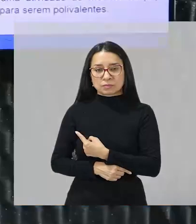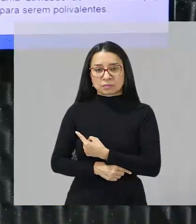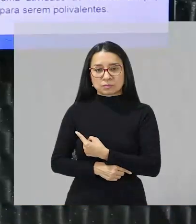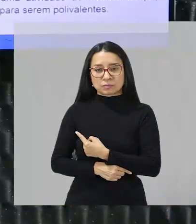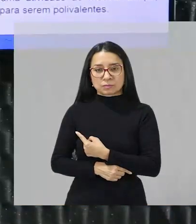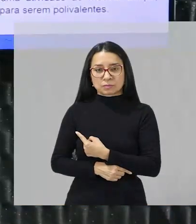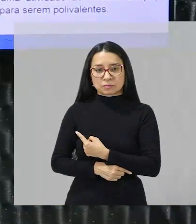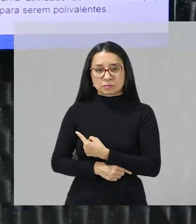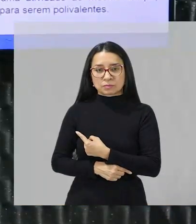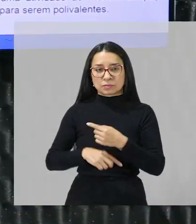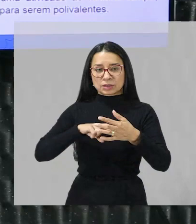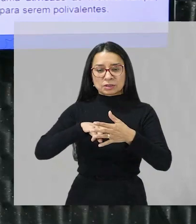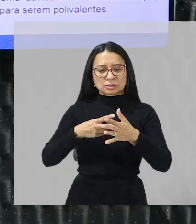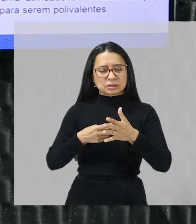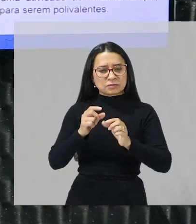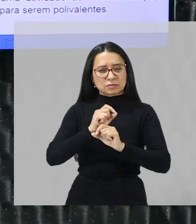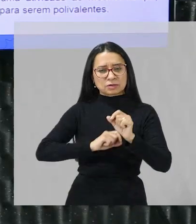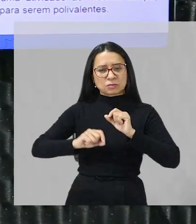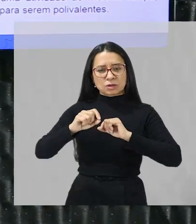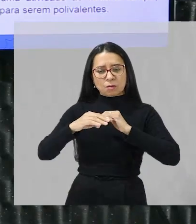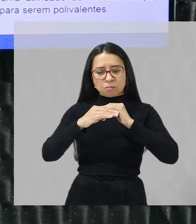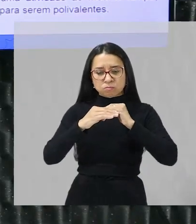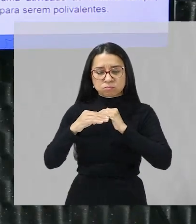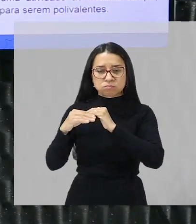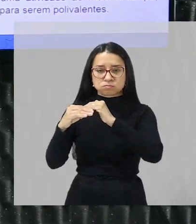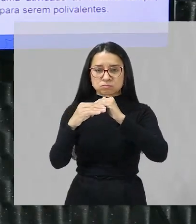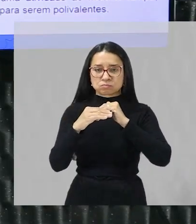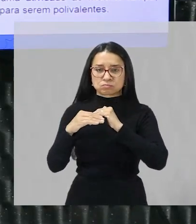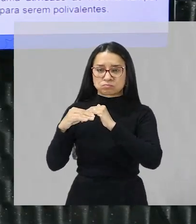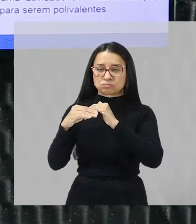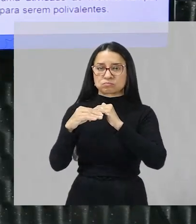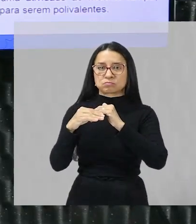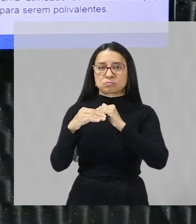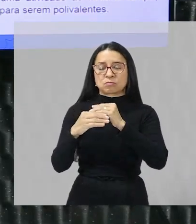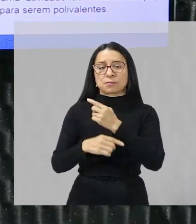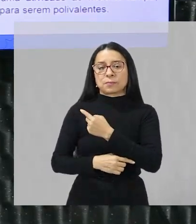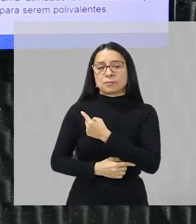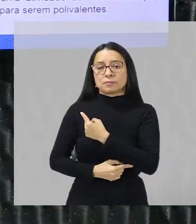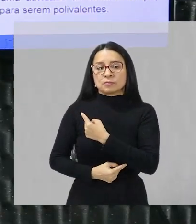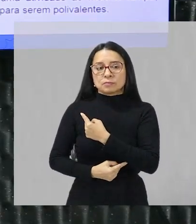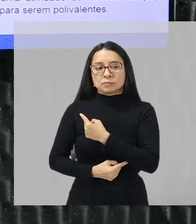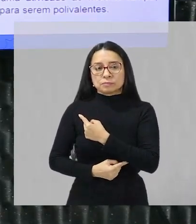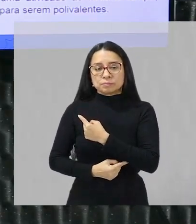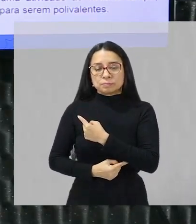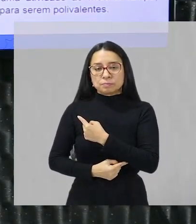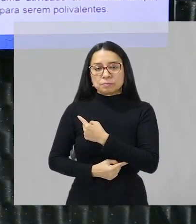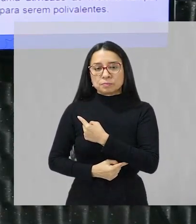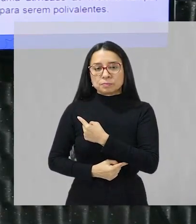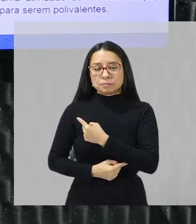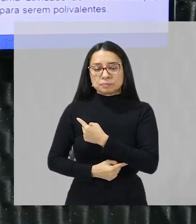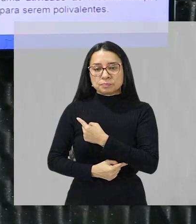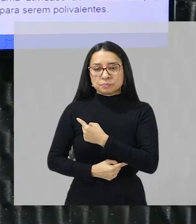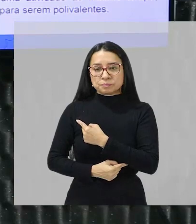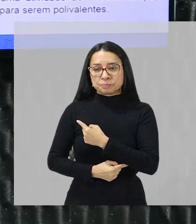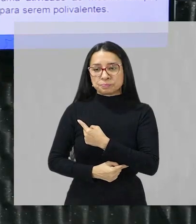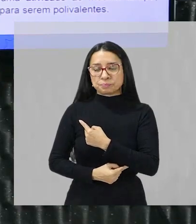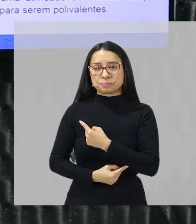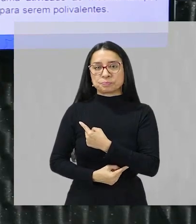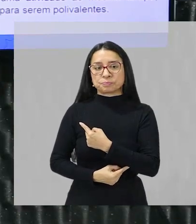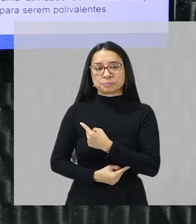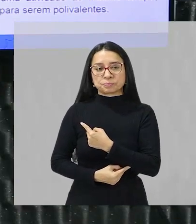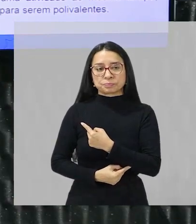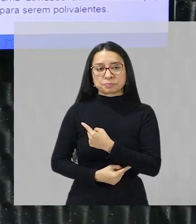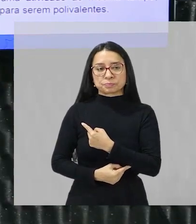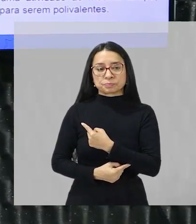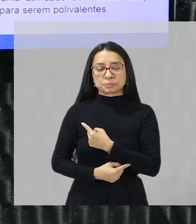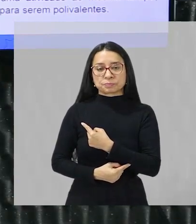tempo aos seus afazeres profissionais para superarem a força física masculina. Estava indo muito bem a letra C,